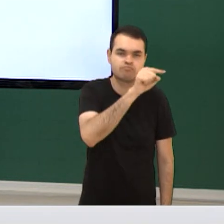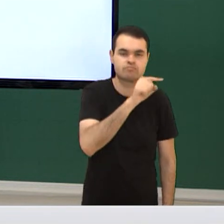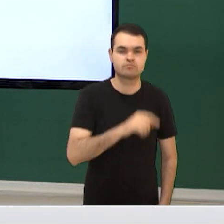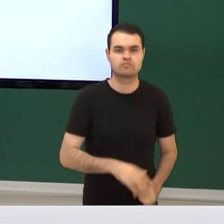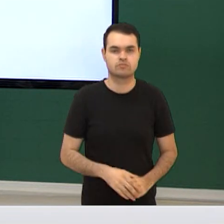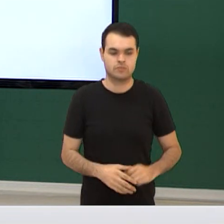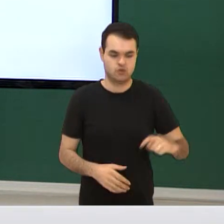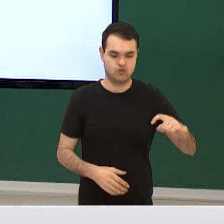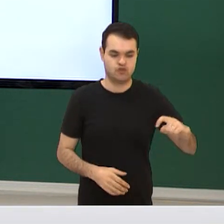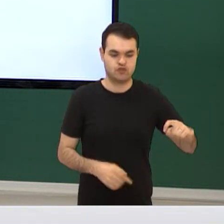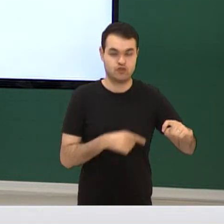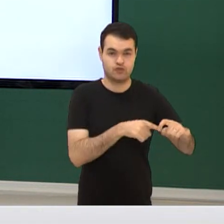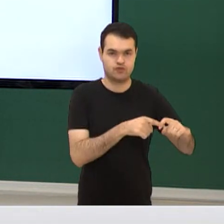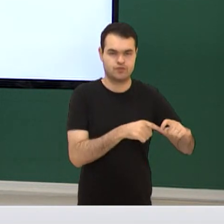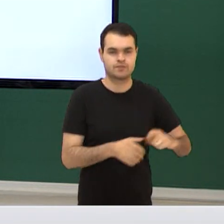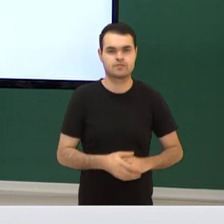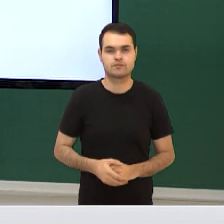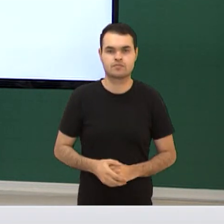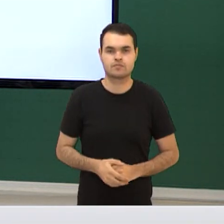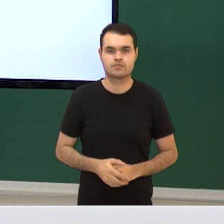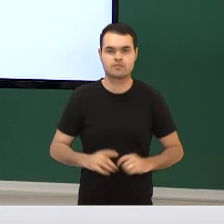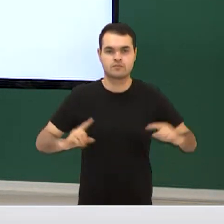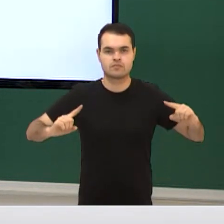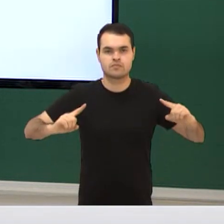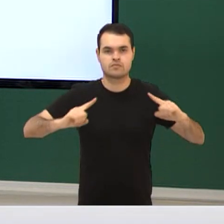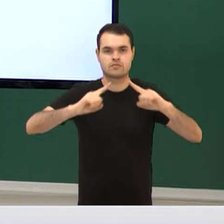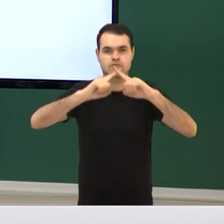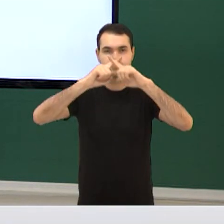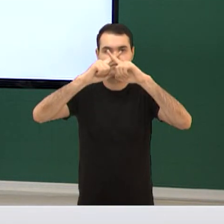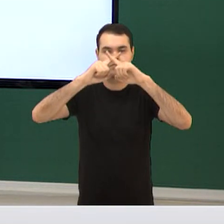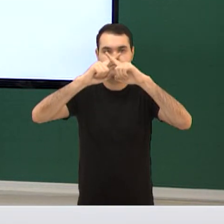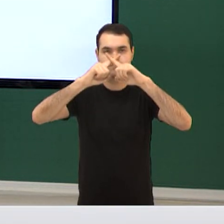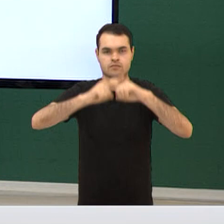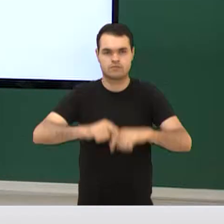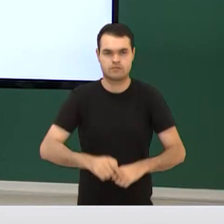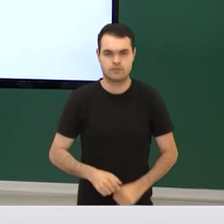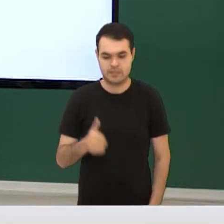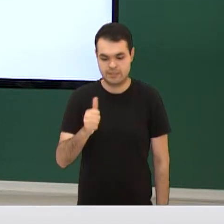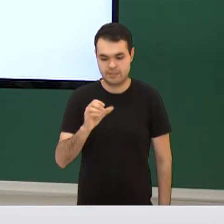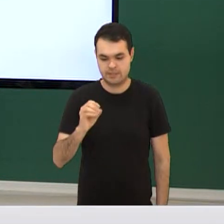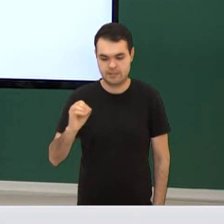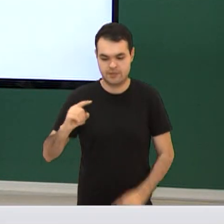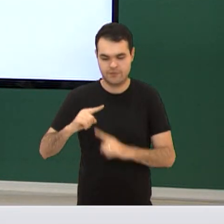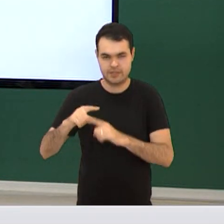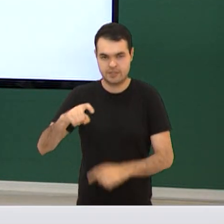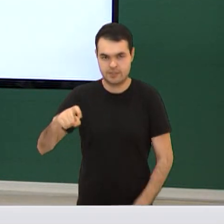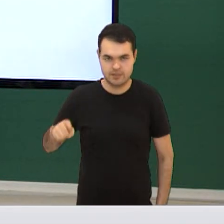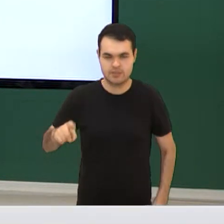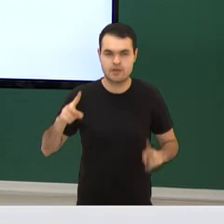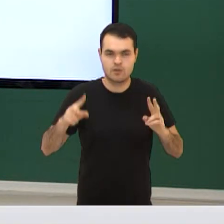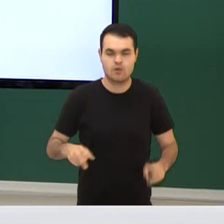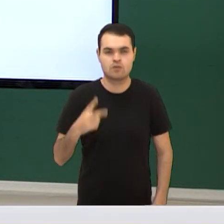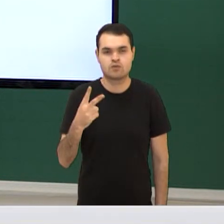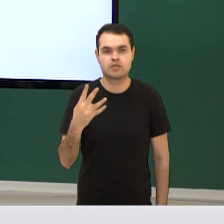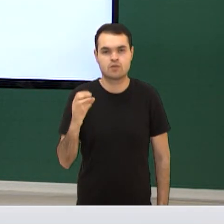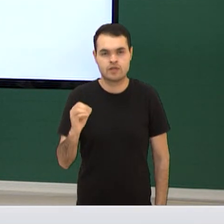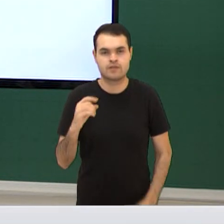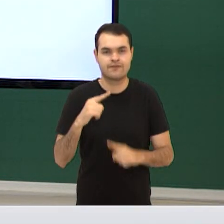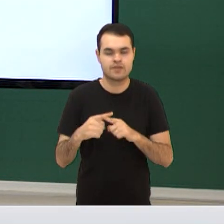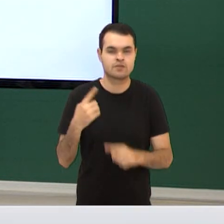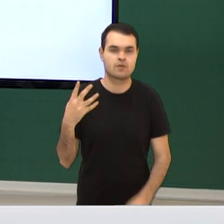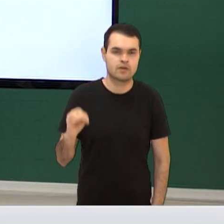Então, como que a gente faz essa conta? Nós já trabalhamos em algumas aulas anteriores, né? Uma porcentagem de um valor, você tira esse